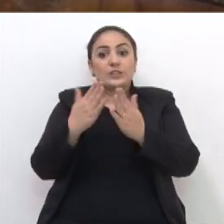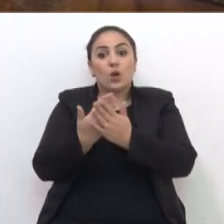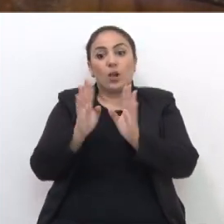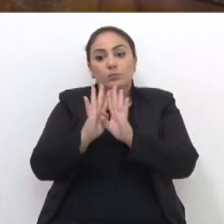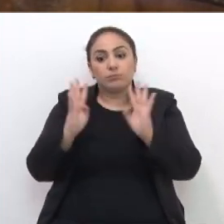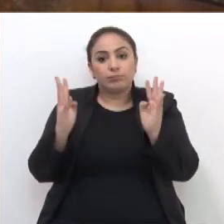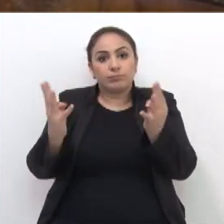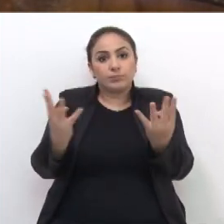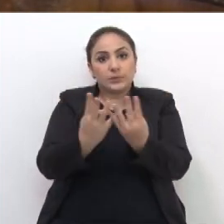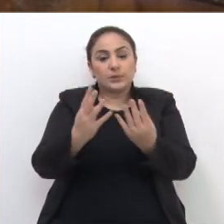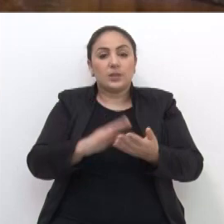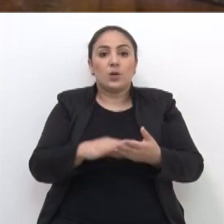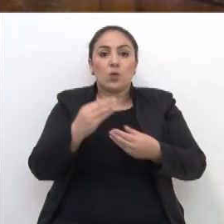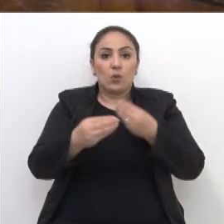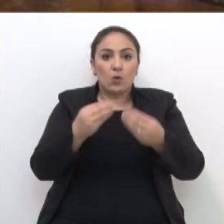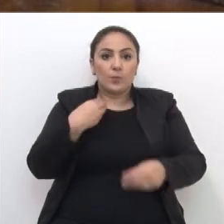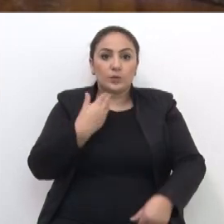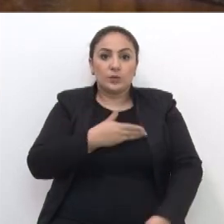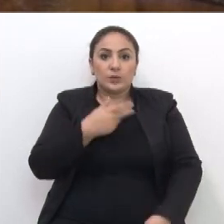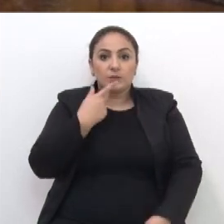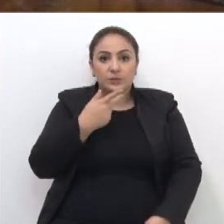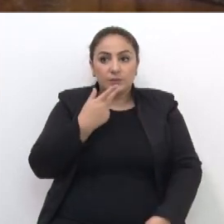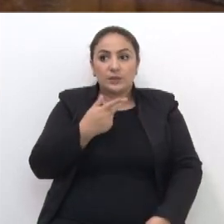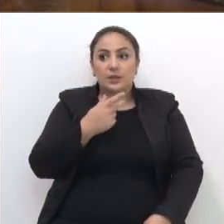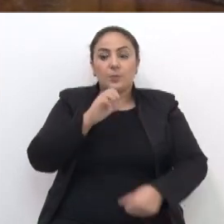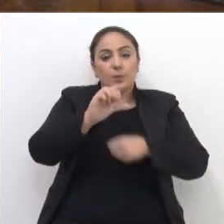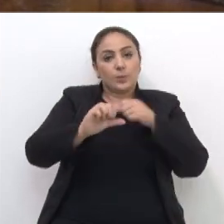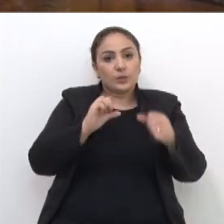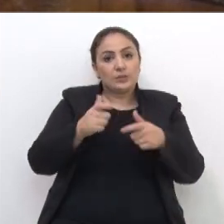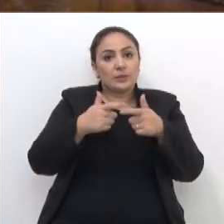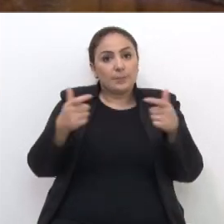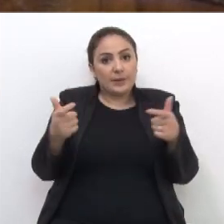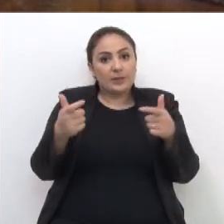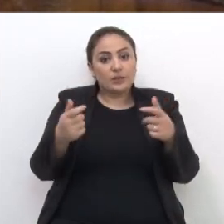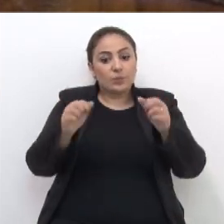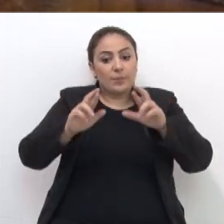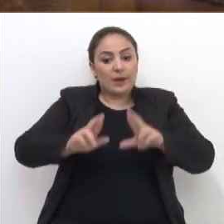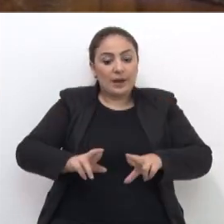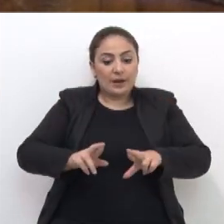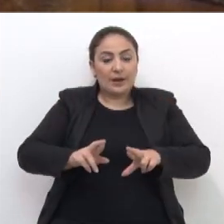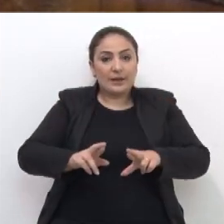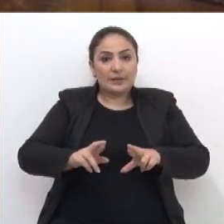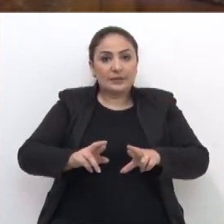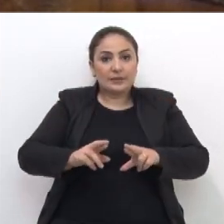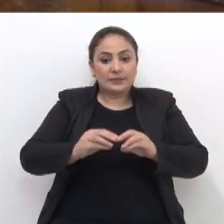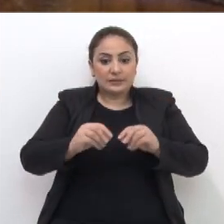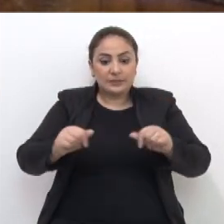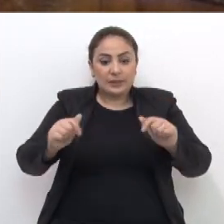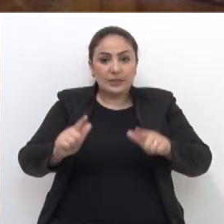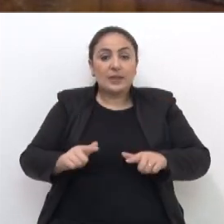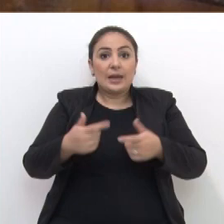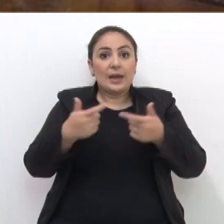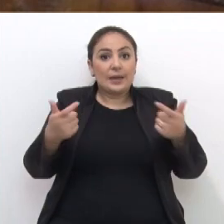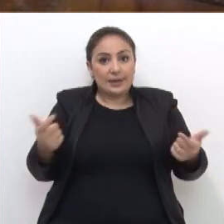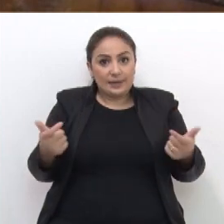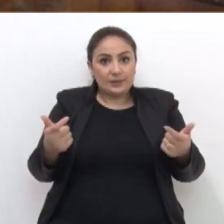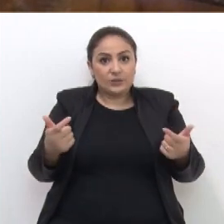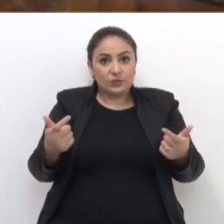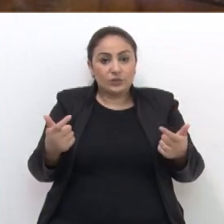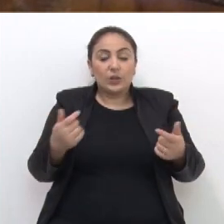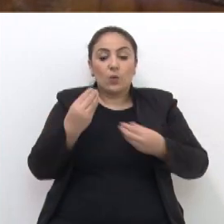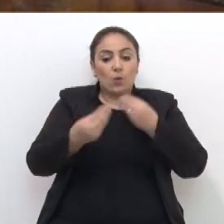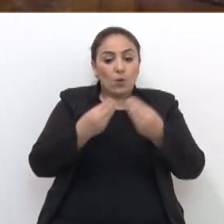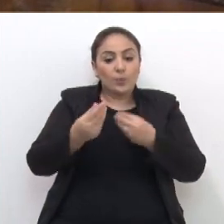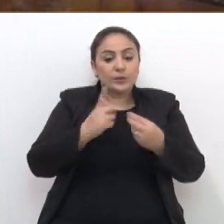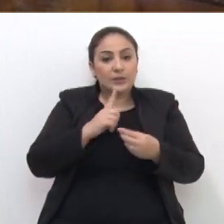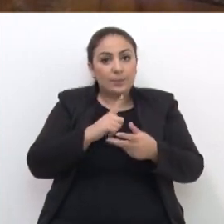ele doará 5% do que ele se beneficiará para a habitação de interesse social, cumprindo esse papel social que também tem